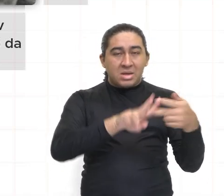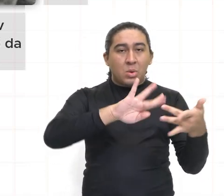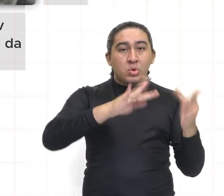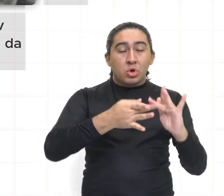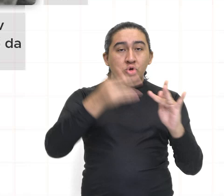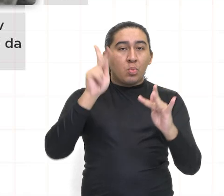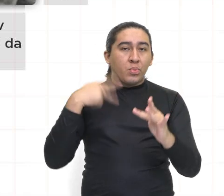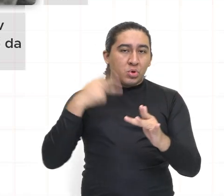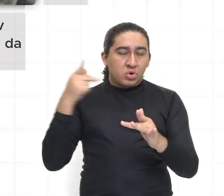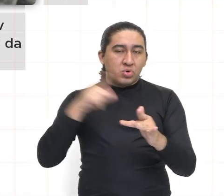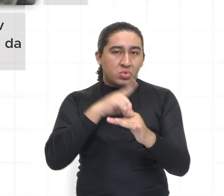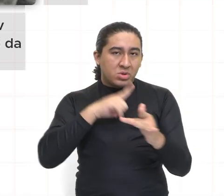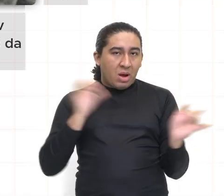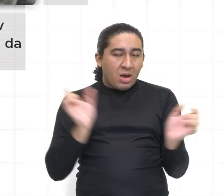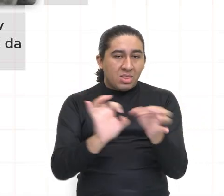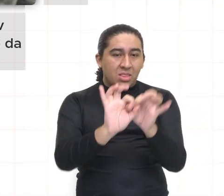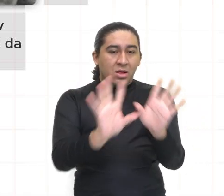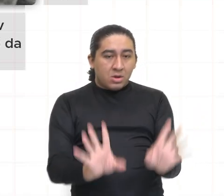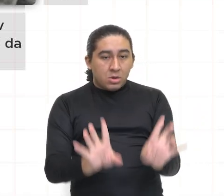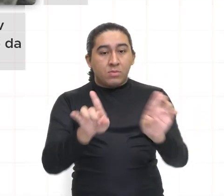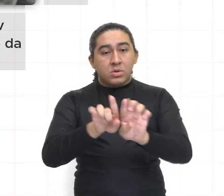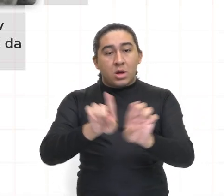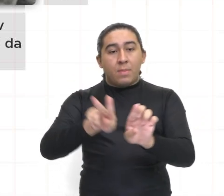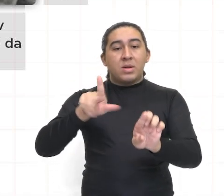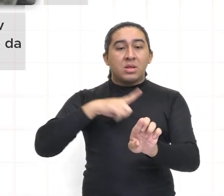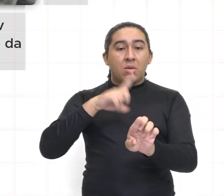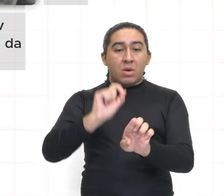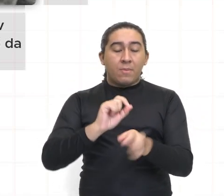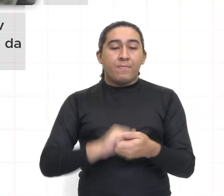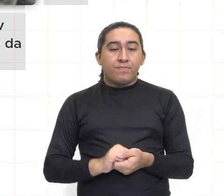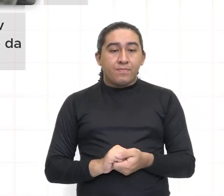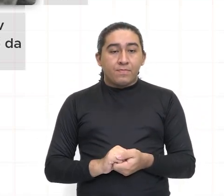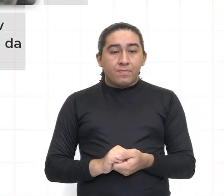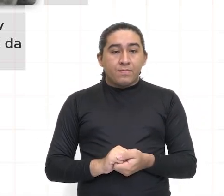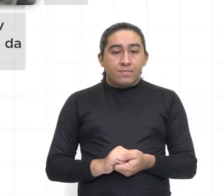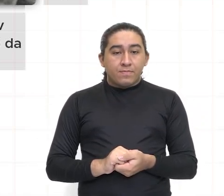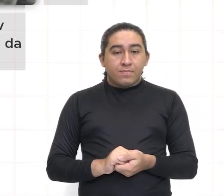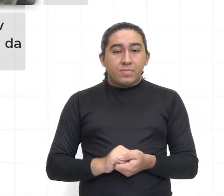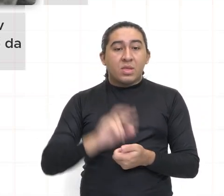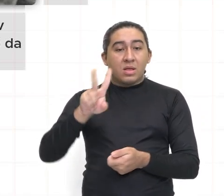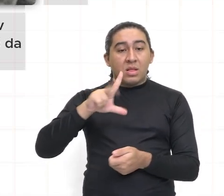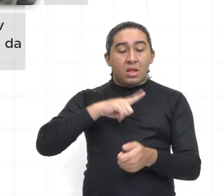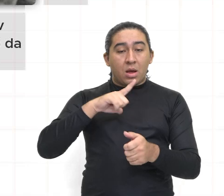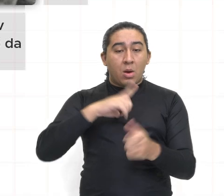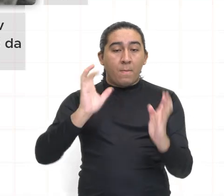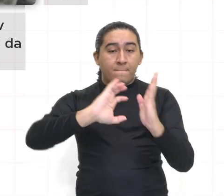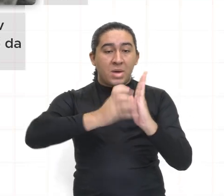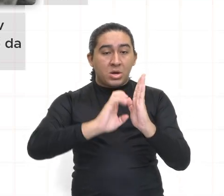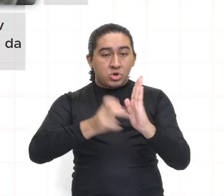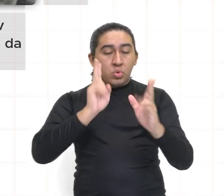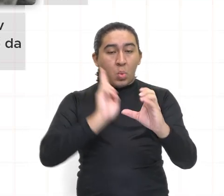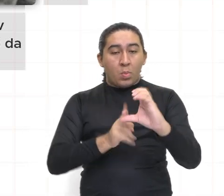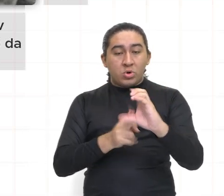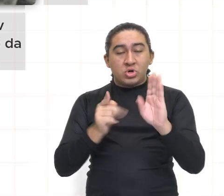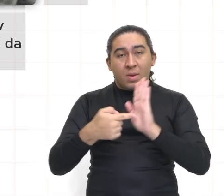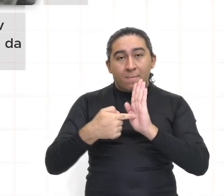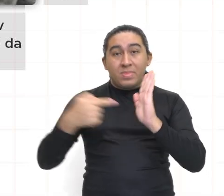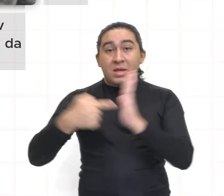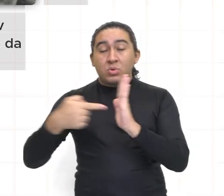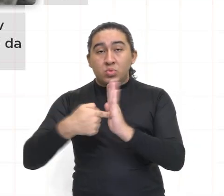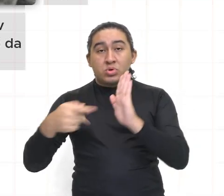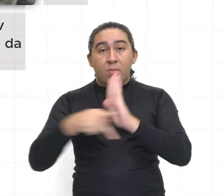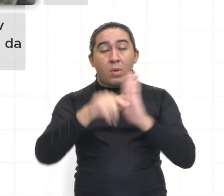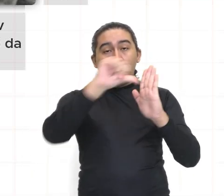em 1956, no 20º Congresso do Partido Comunista, revelou os crimes praticados por